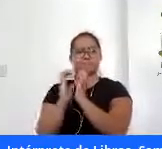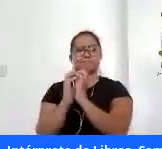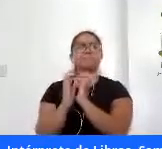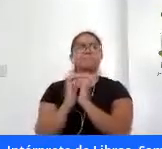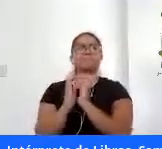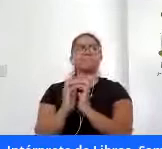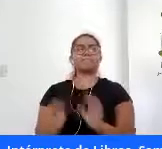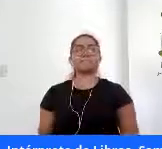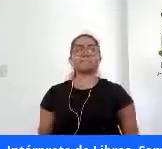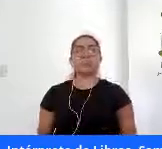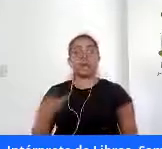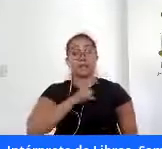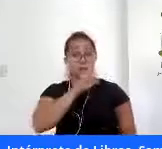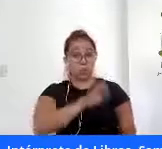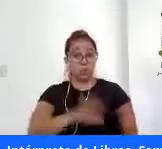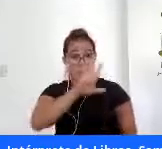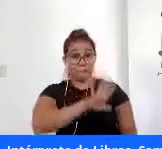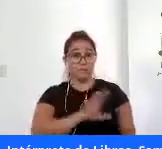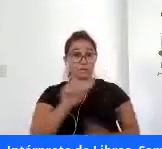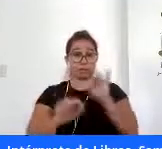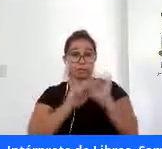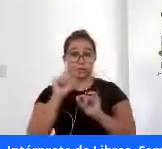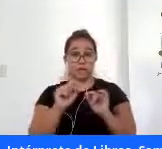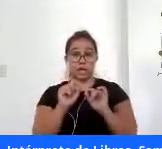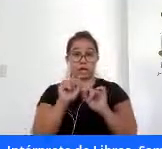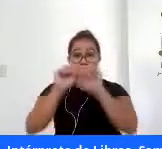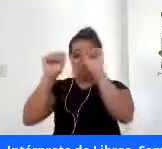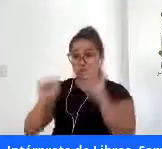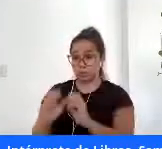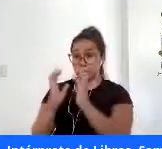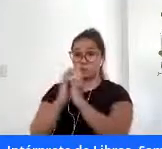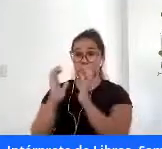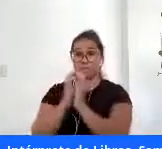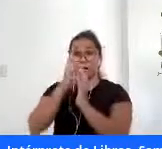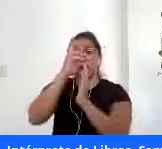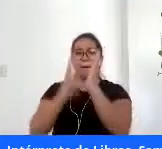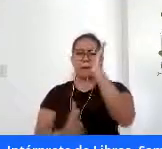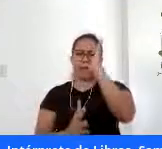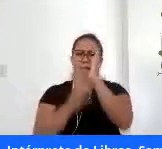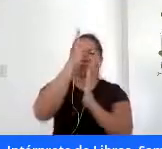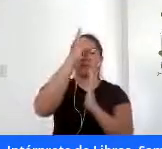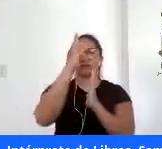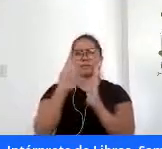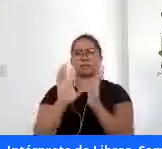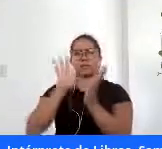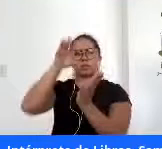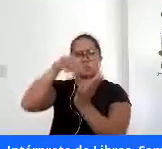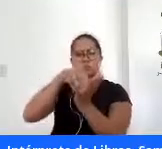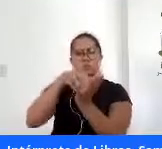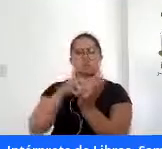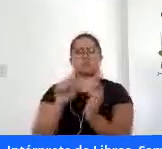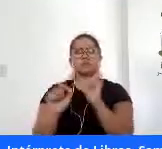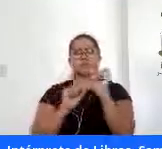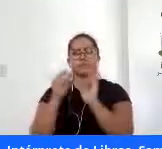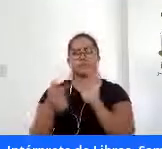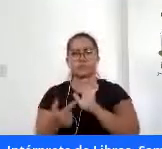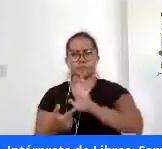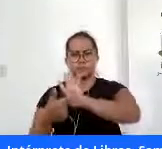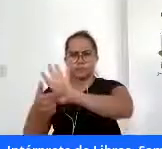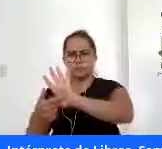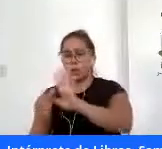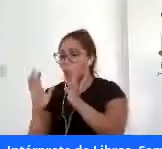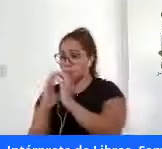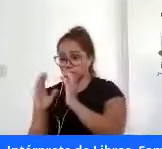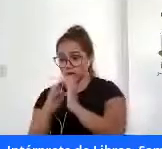eu trago para vocês uma imagem, né, um esquema de um cérebro. Aqui tem um corte dessa região mais central do cérebro, mostrando que o cérebro pode